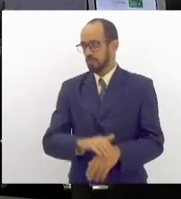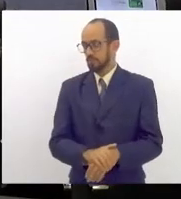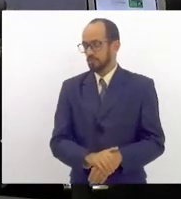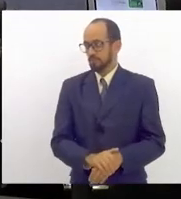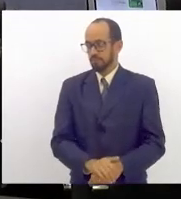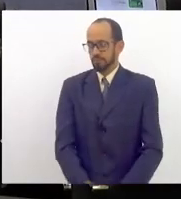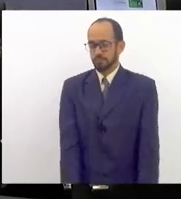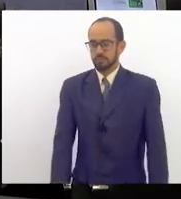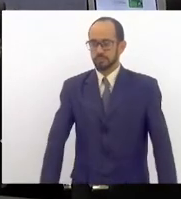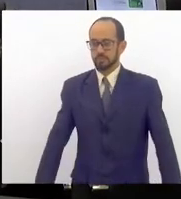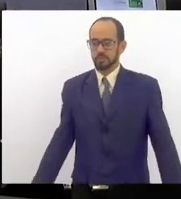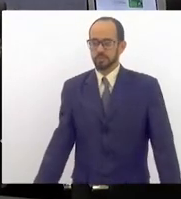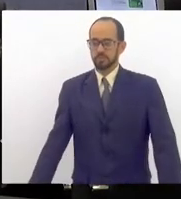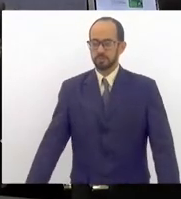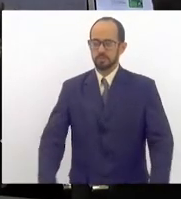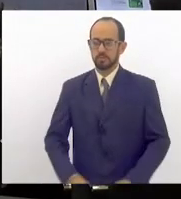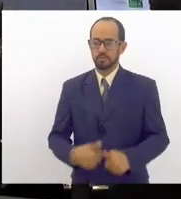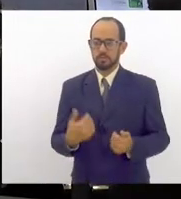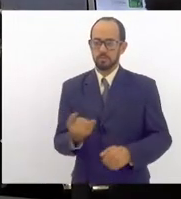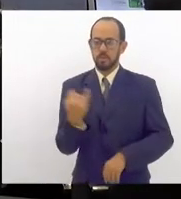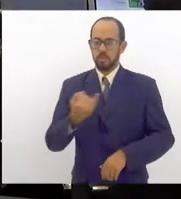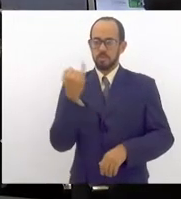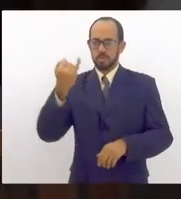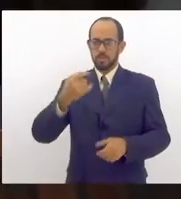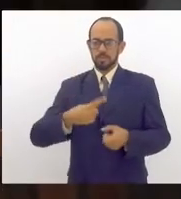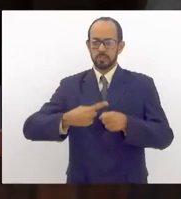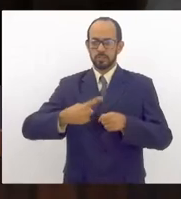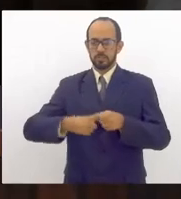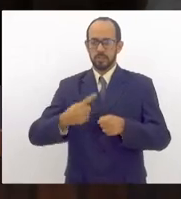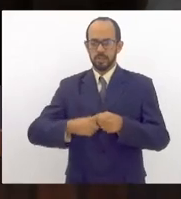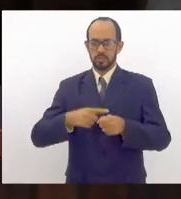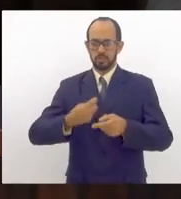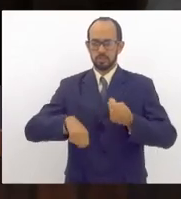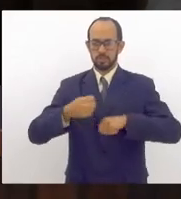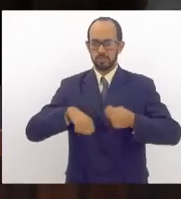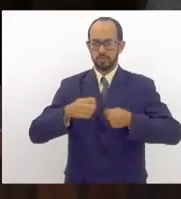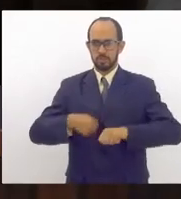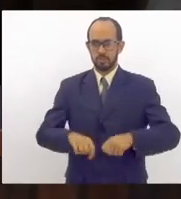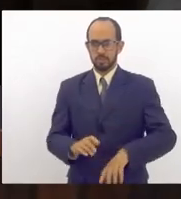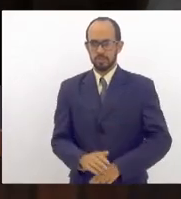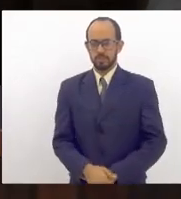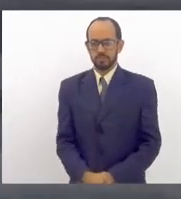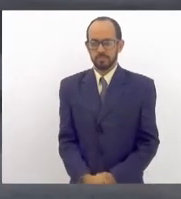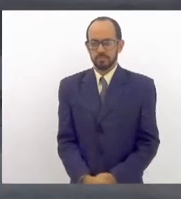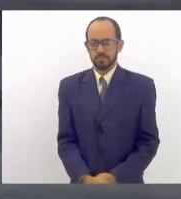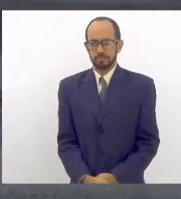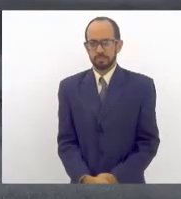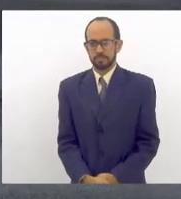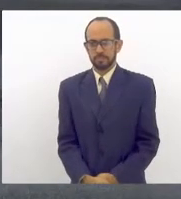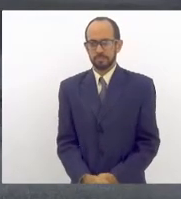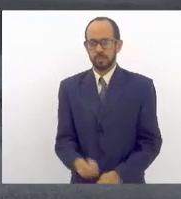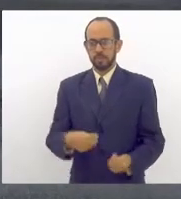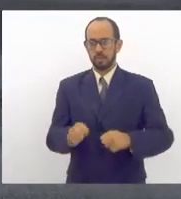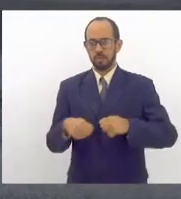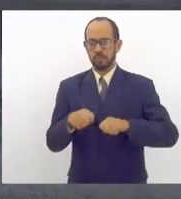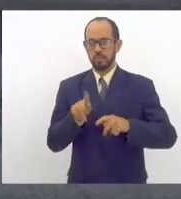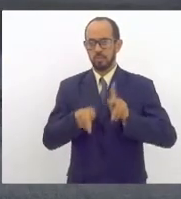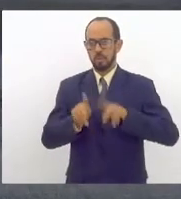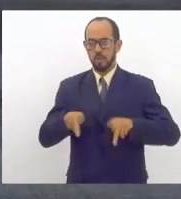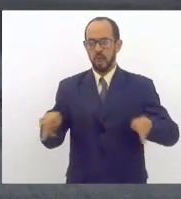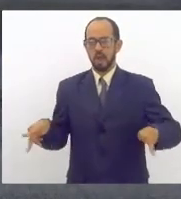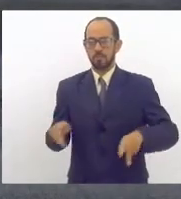Ruan importante a cidade economia economia Popular